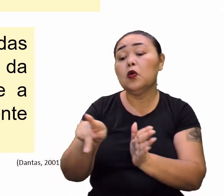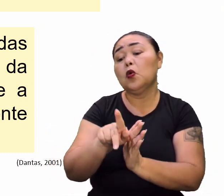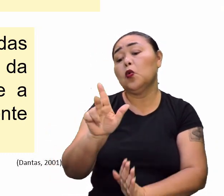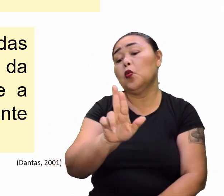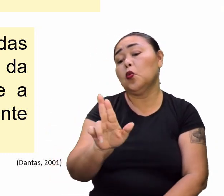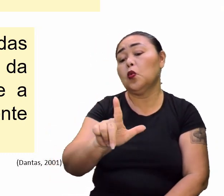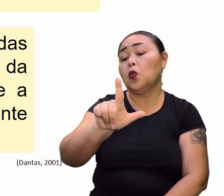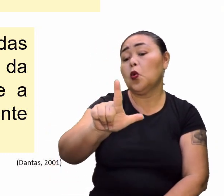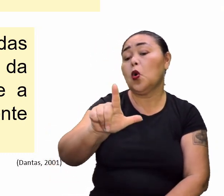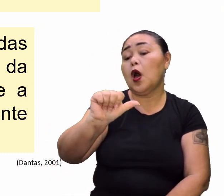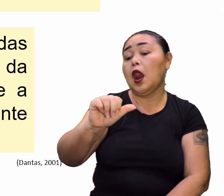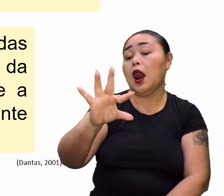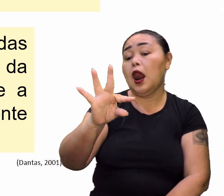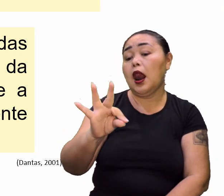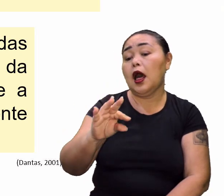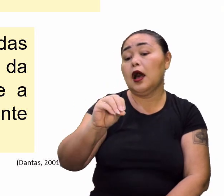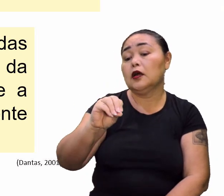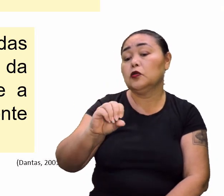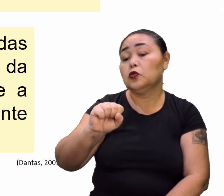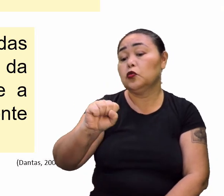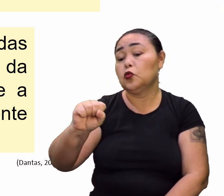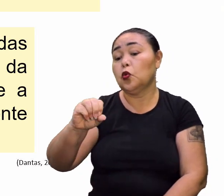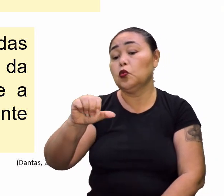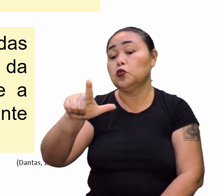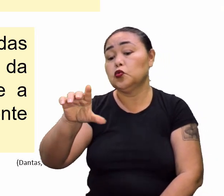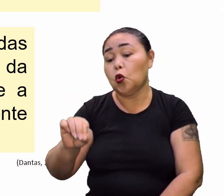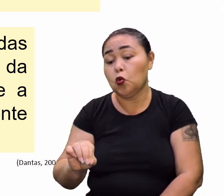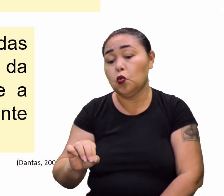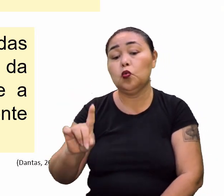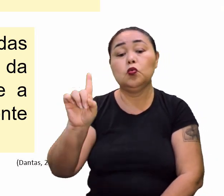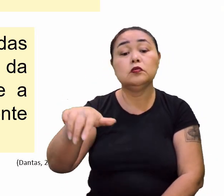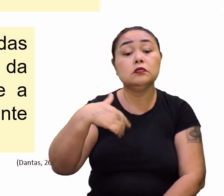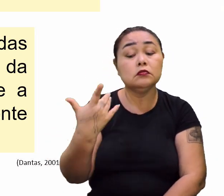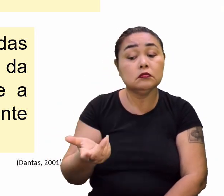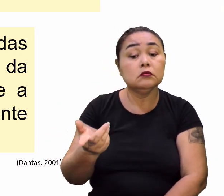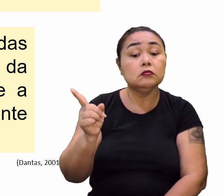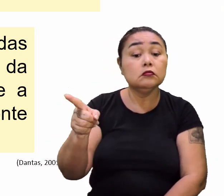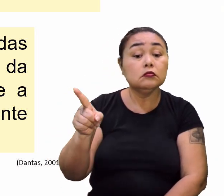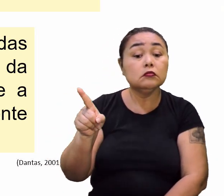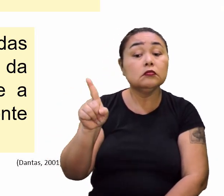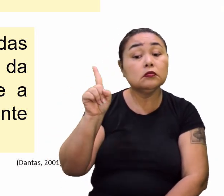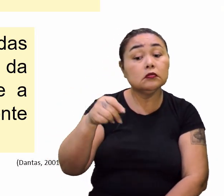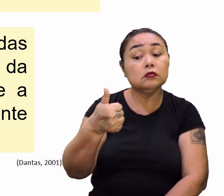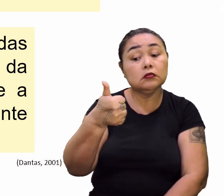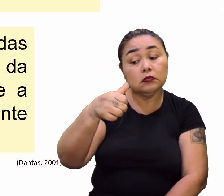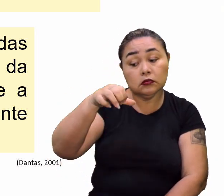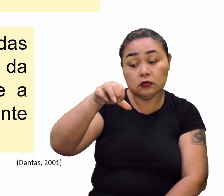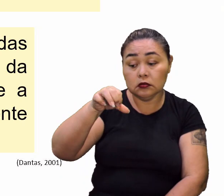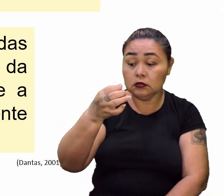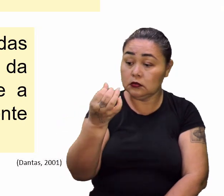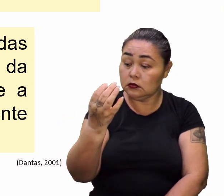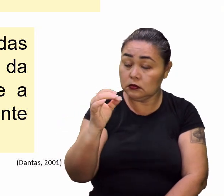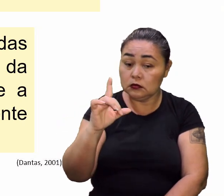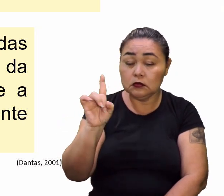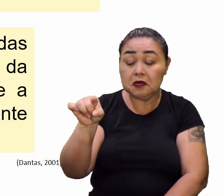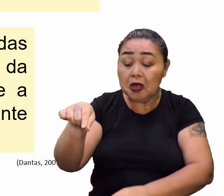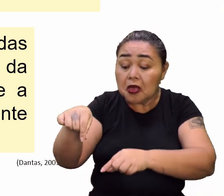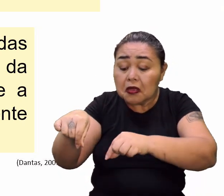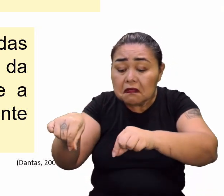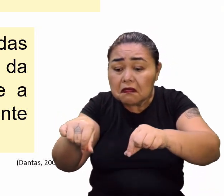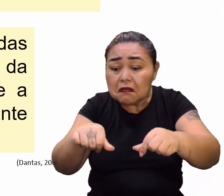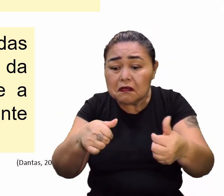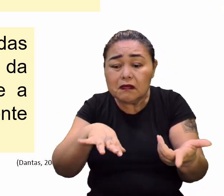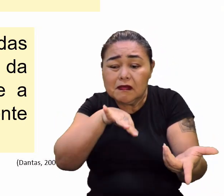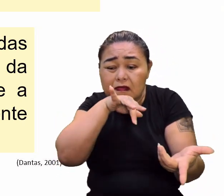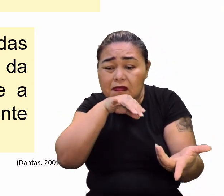solo. Exatamente. Então, olha só. E aí a gente consegue verificar isso. Em 1960, solo não